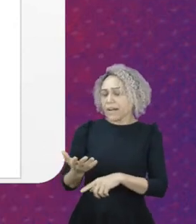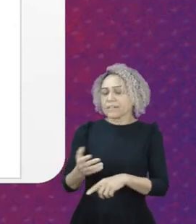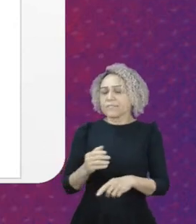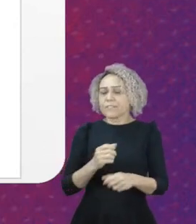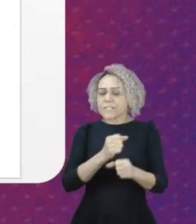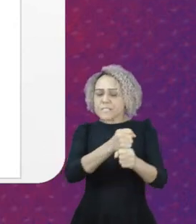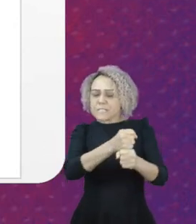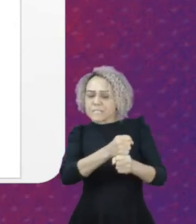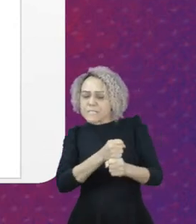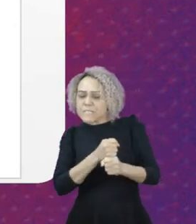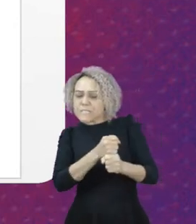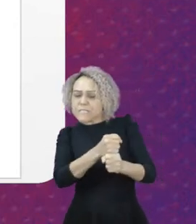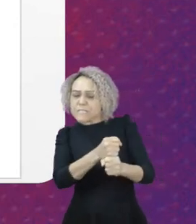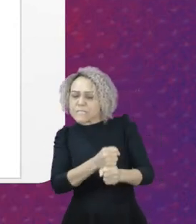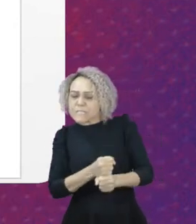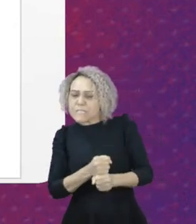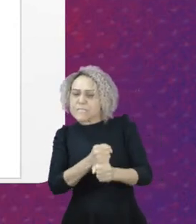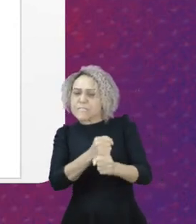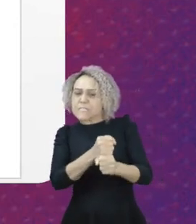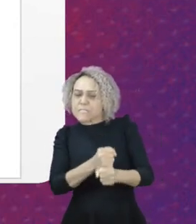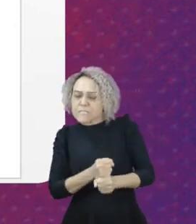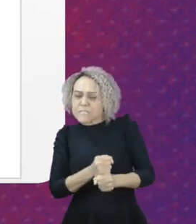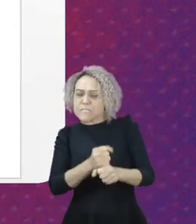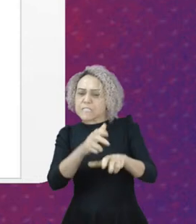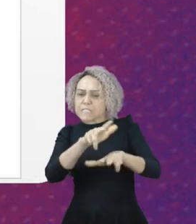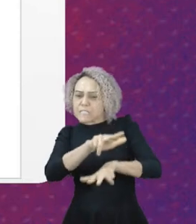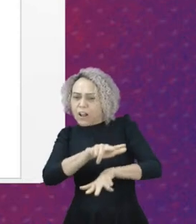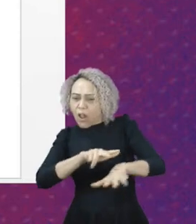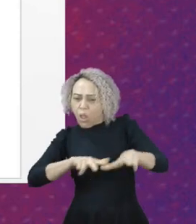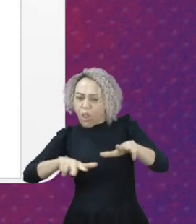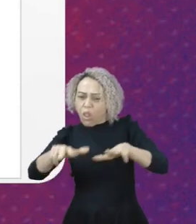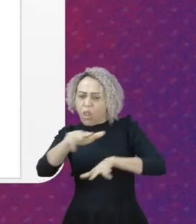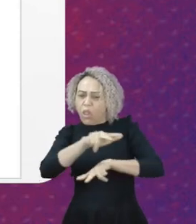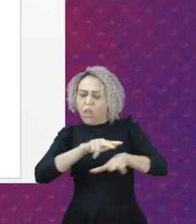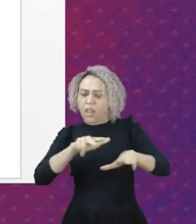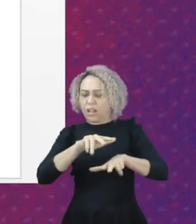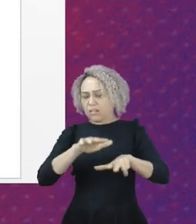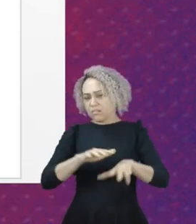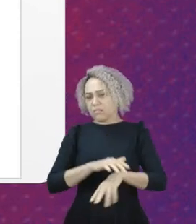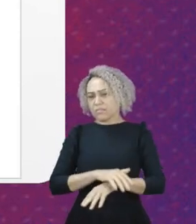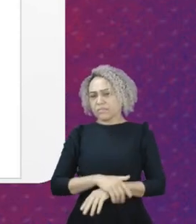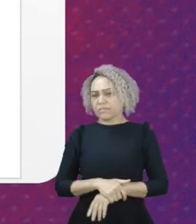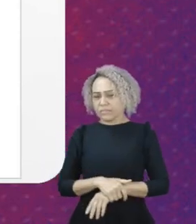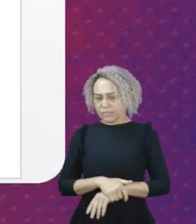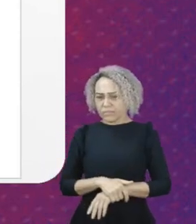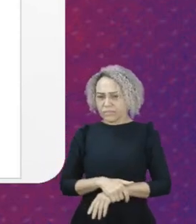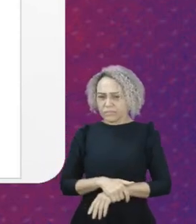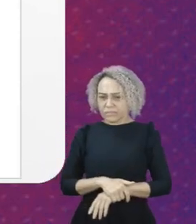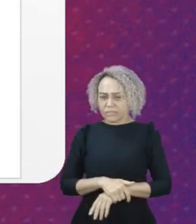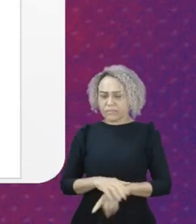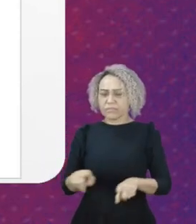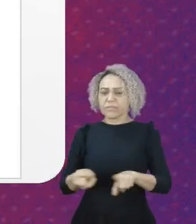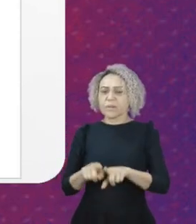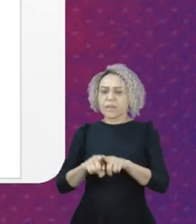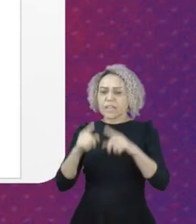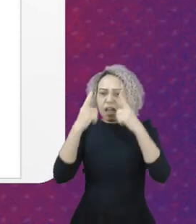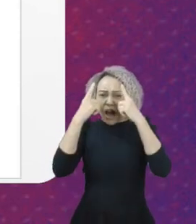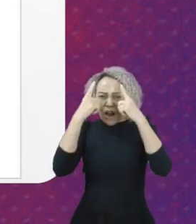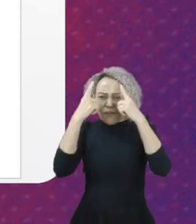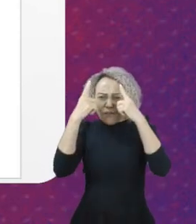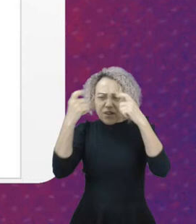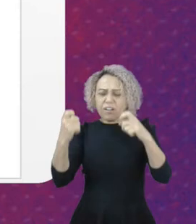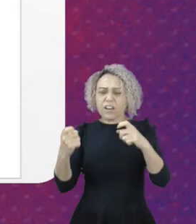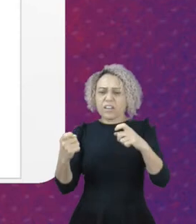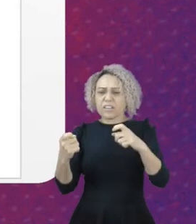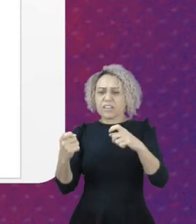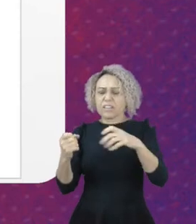dominando ela a nível ao ponto de, às vezes, até expulsá-la da própria casa. E a violência